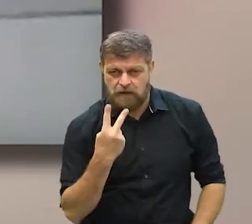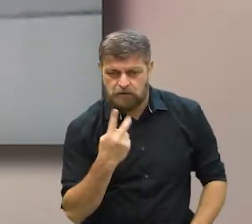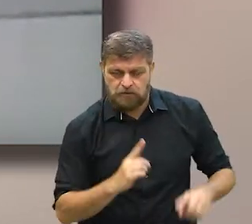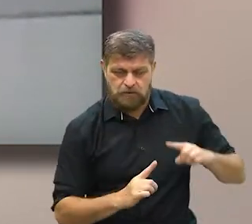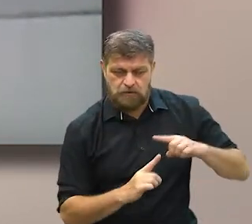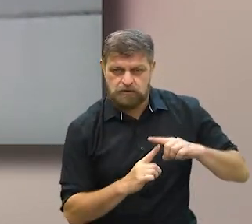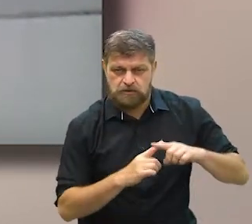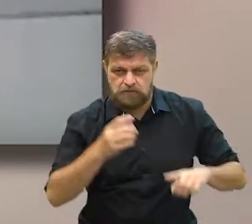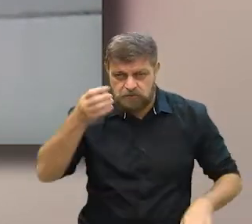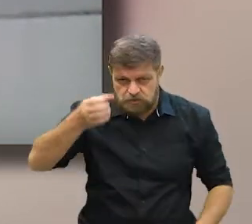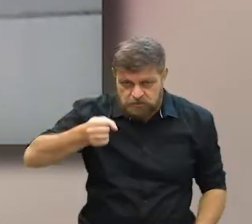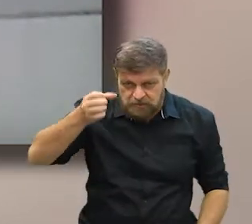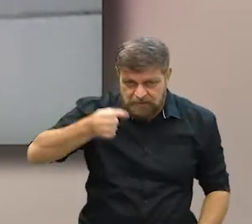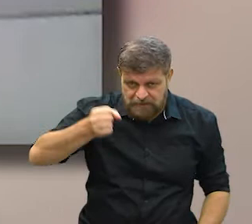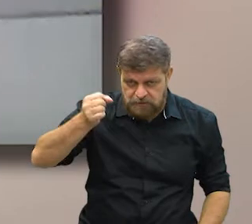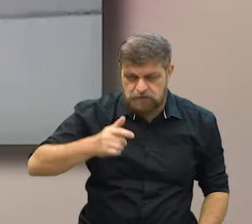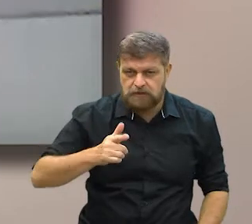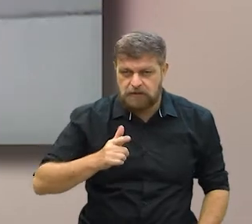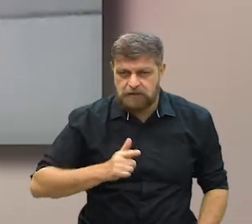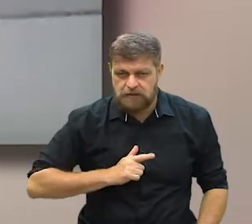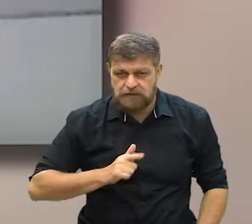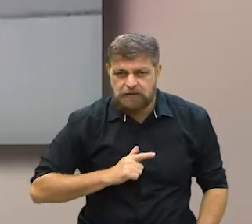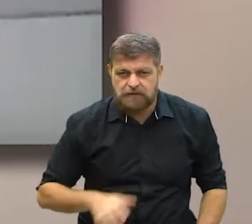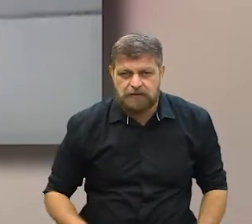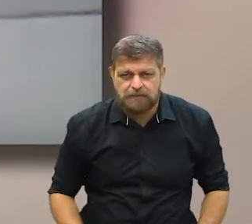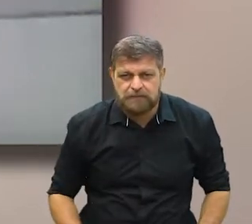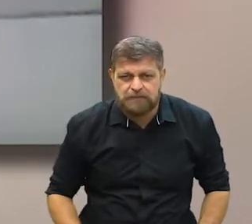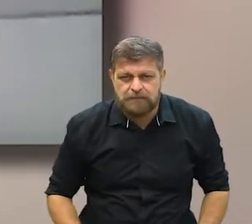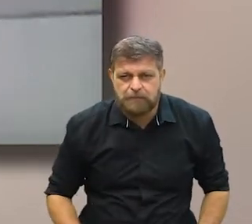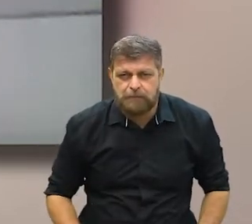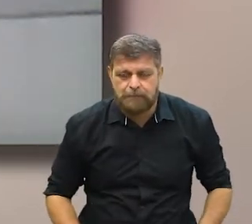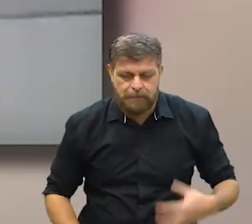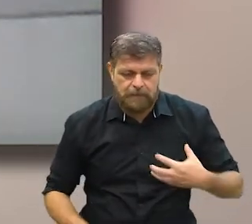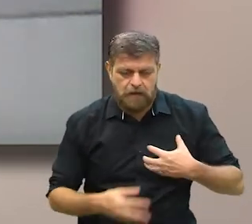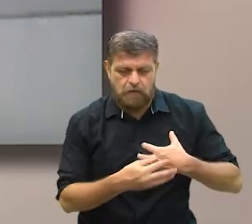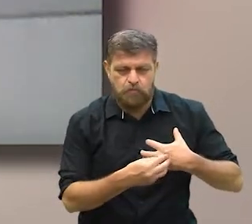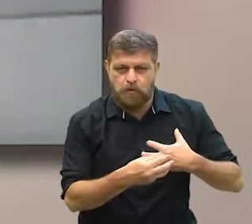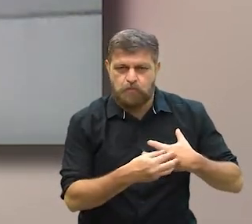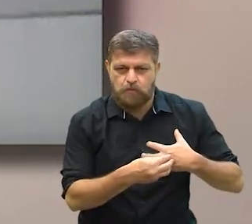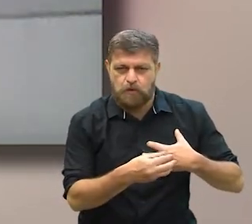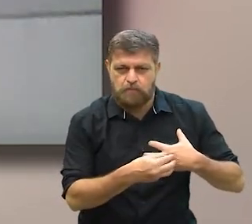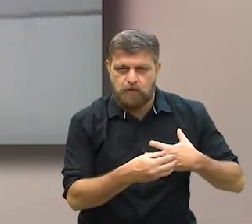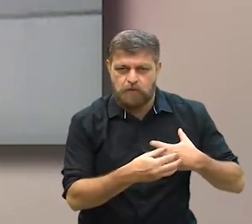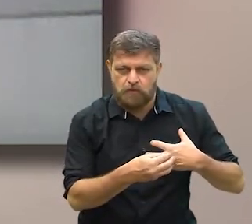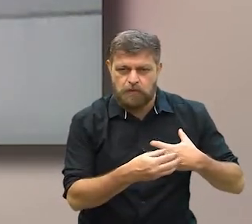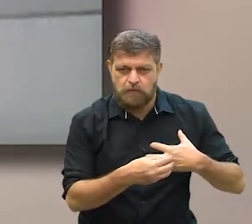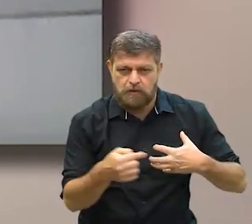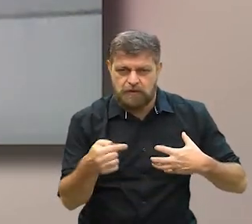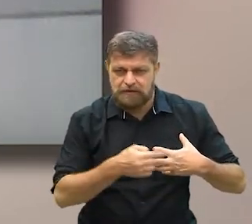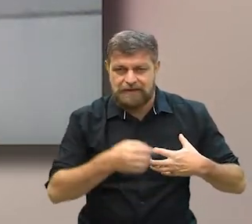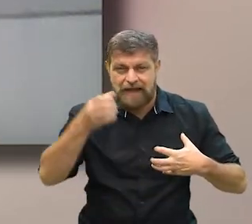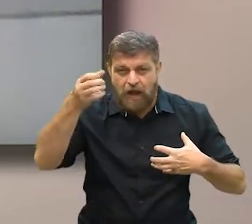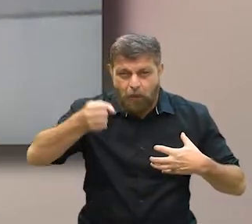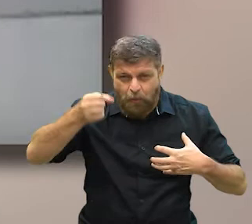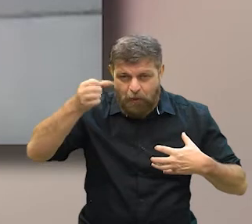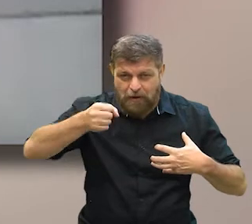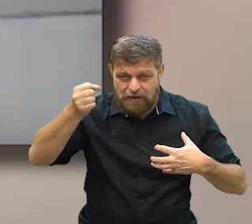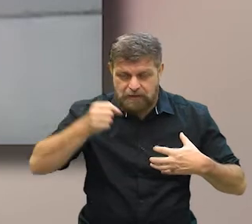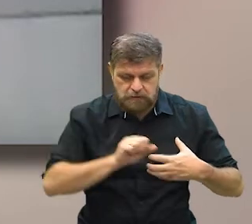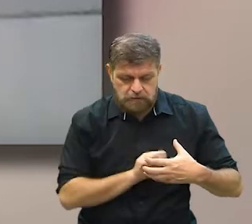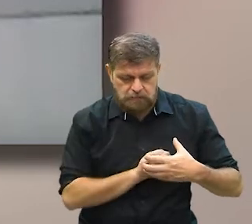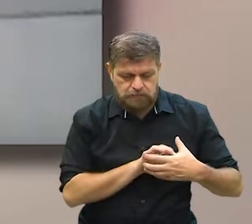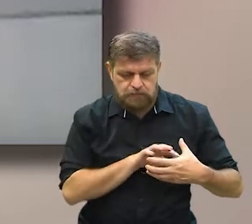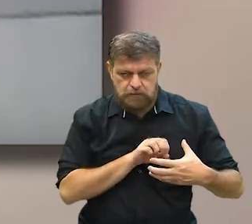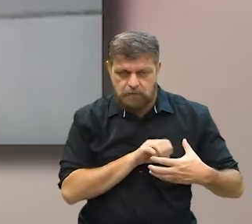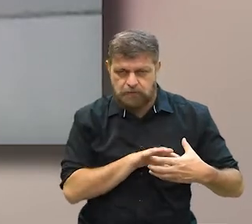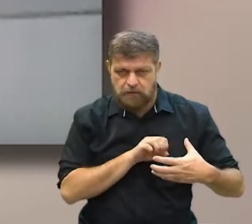verdade, temos dois tipos de leite que são fabricados, né? Entre uma mamada e outra,